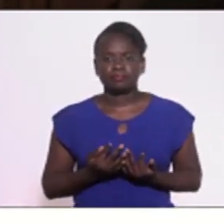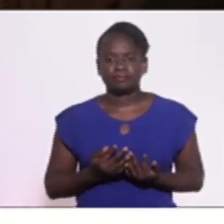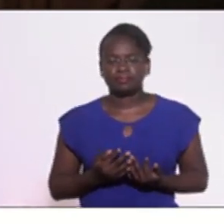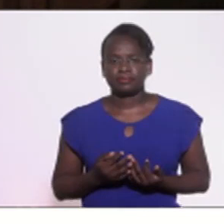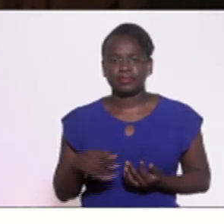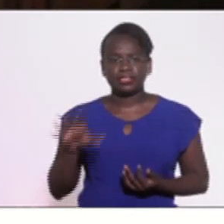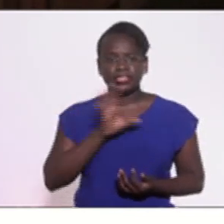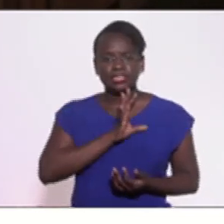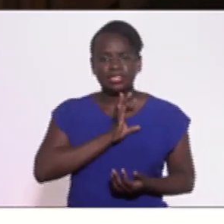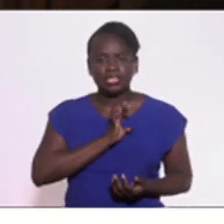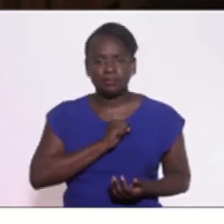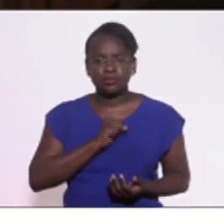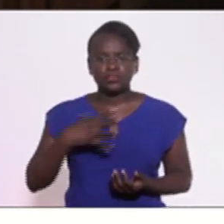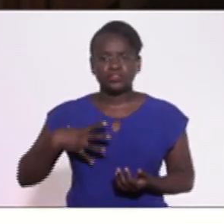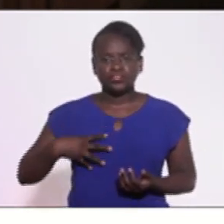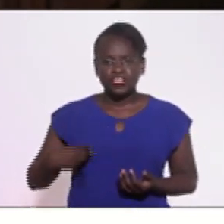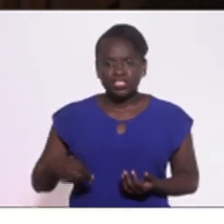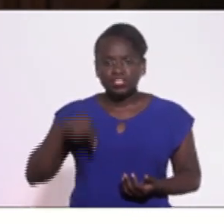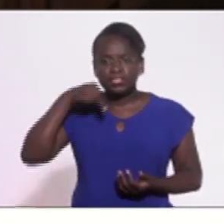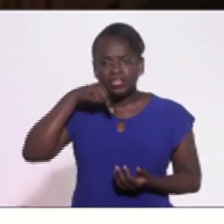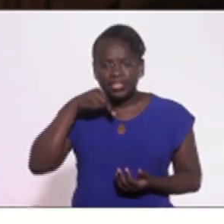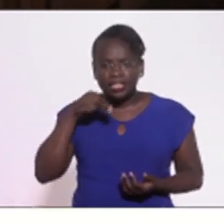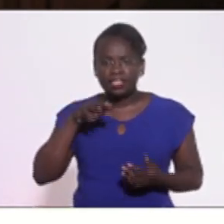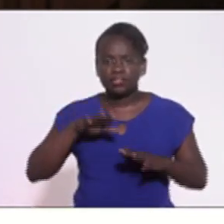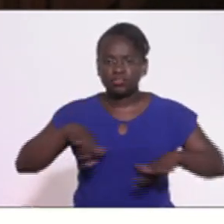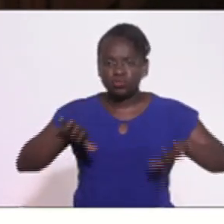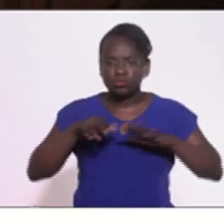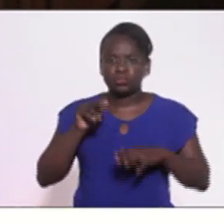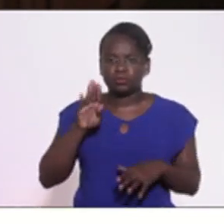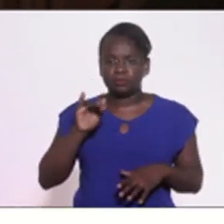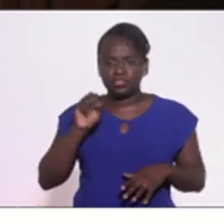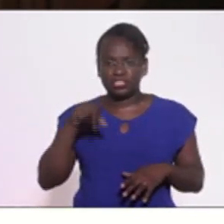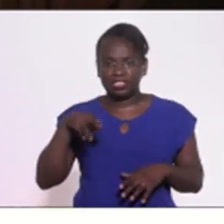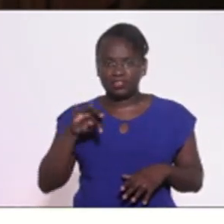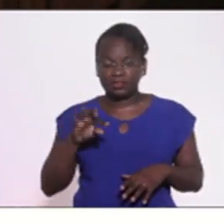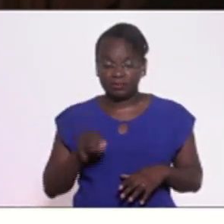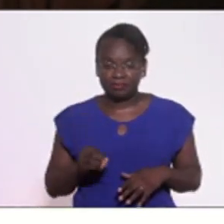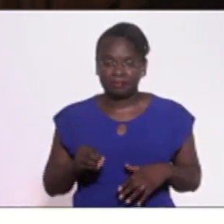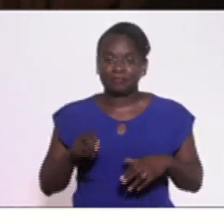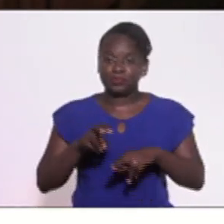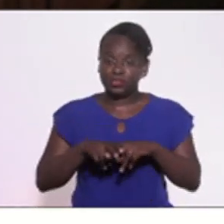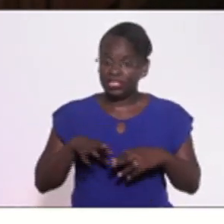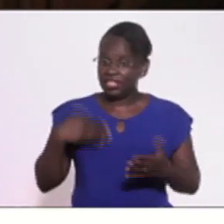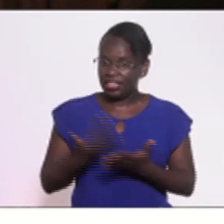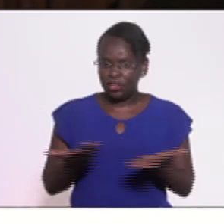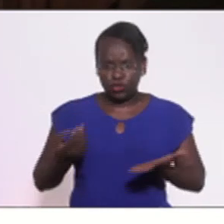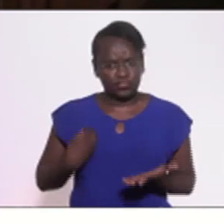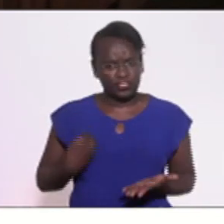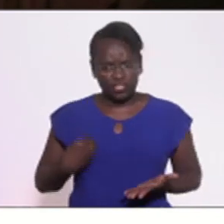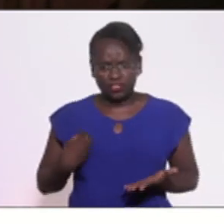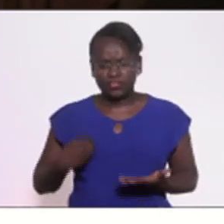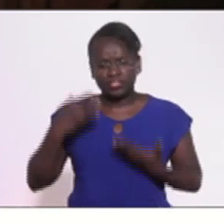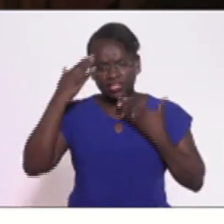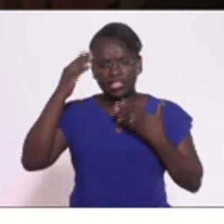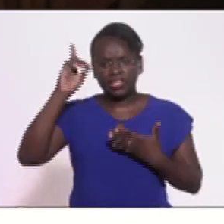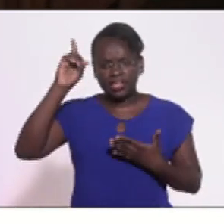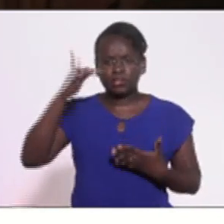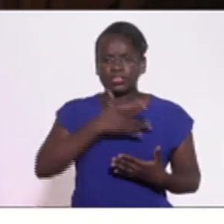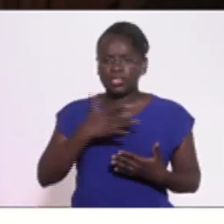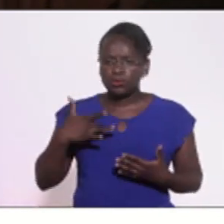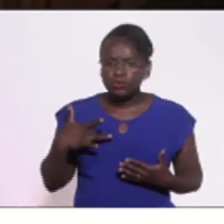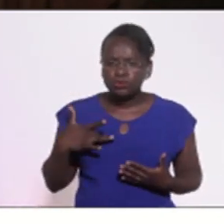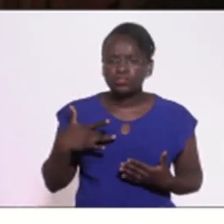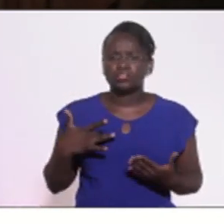de amor pelo filho, pelos netos e pelos bisnetos. Por isso ela vive até hoje, graças a Deus, com